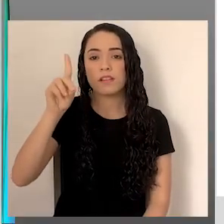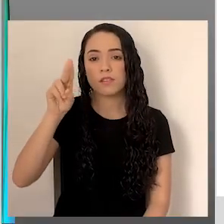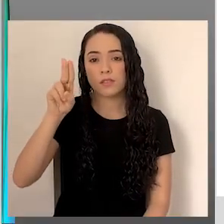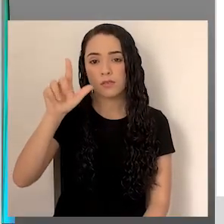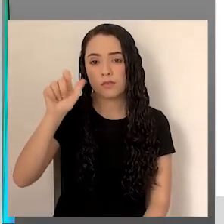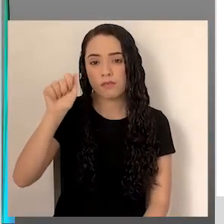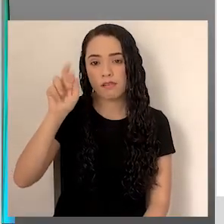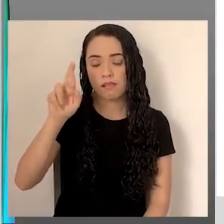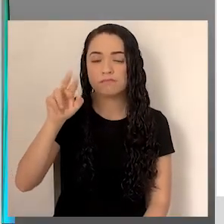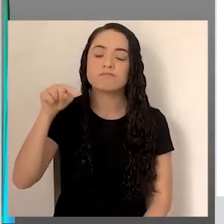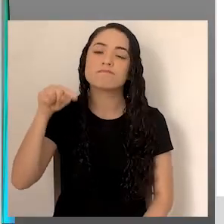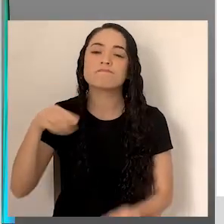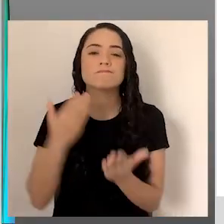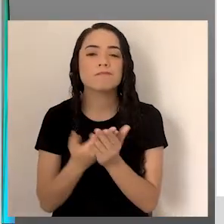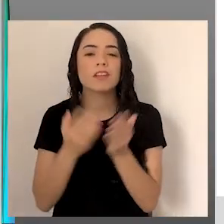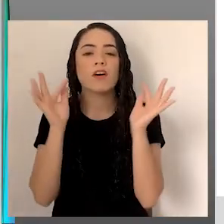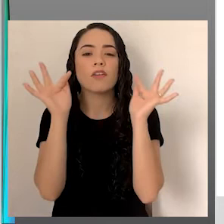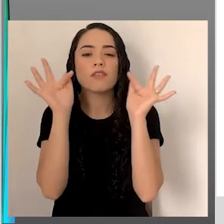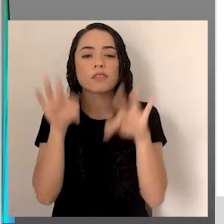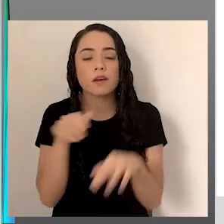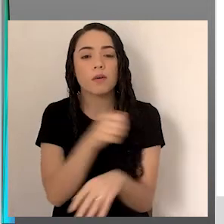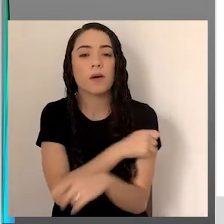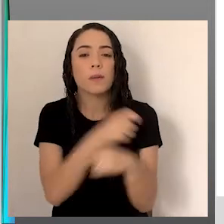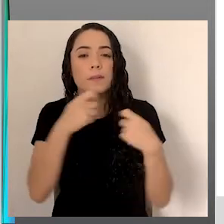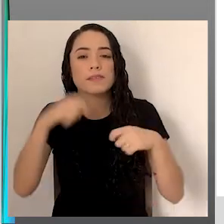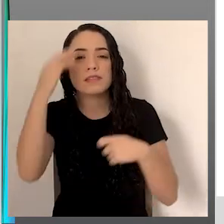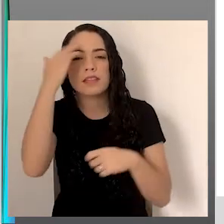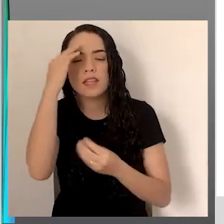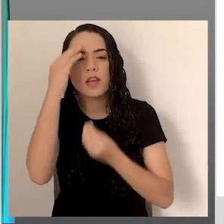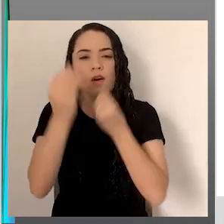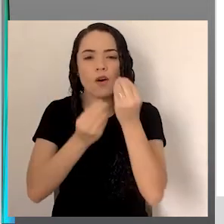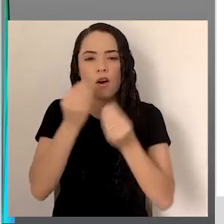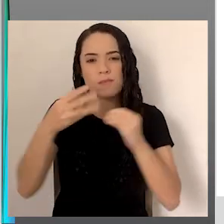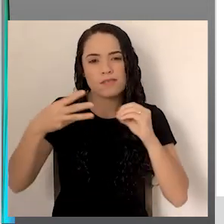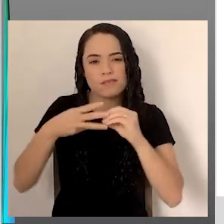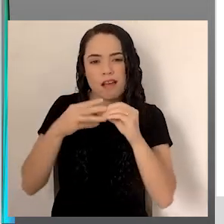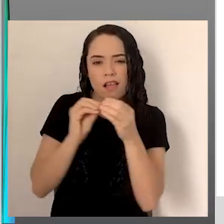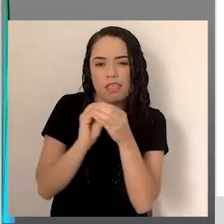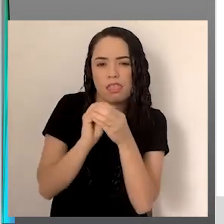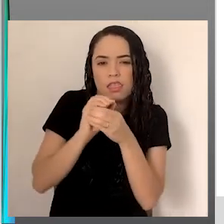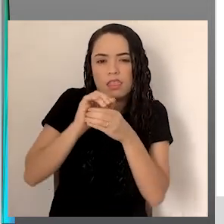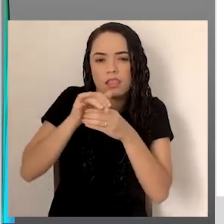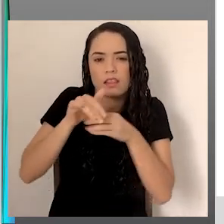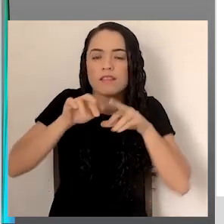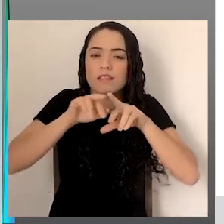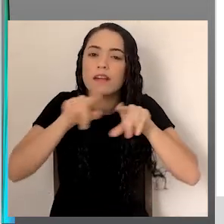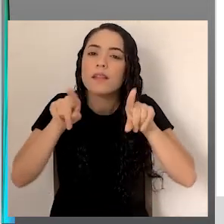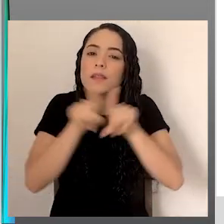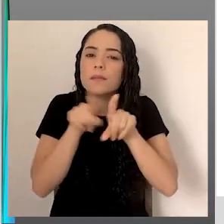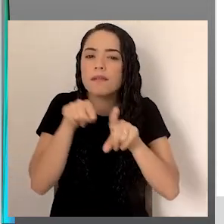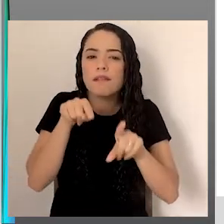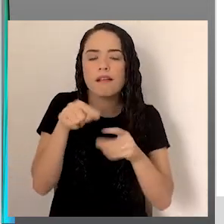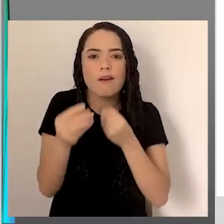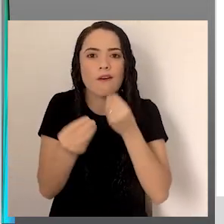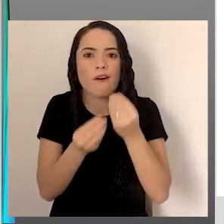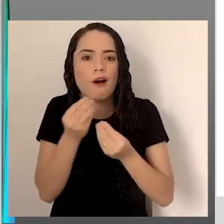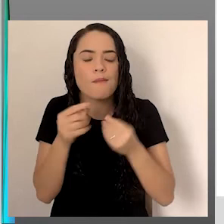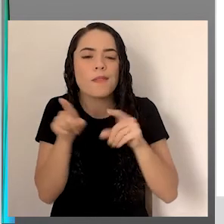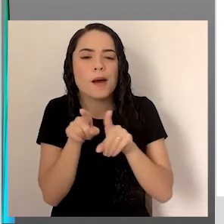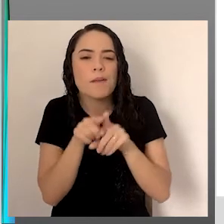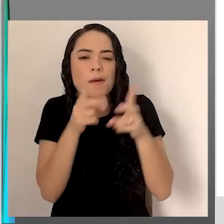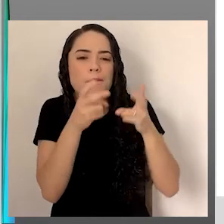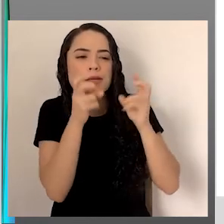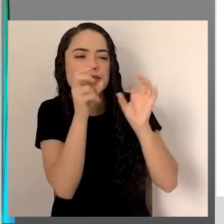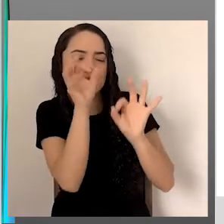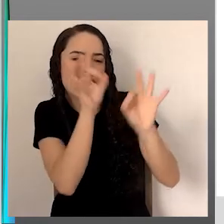O aluno deverá ter condições de entender os tipos de secreção celular, entender a ação destes produtos